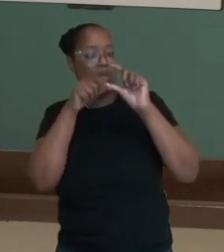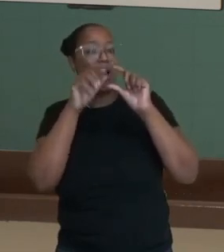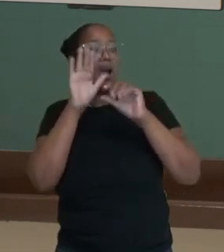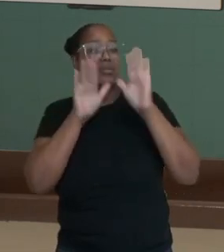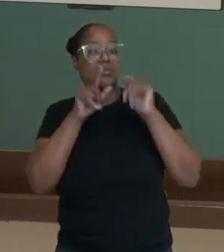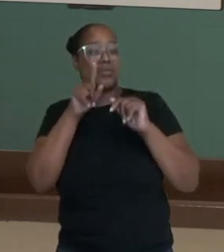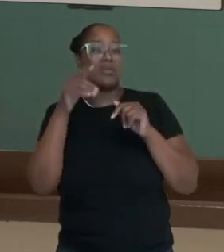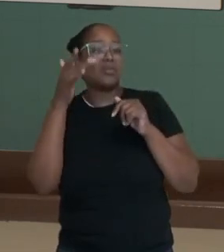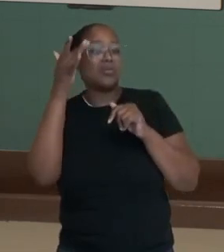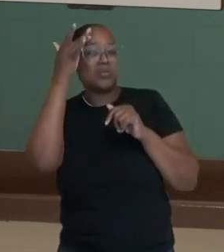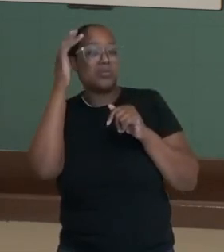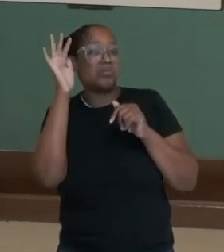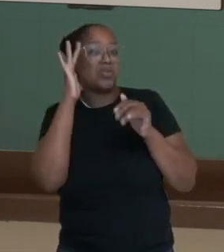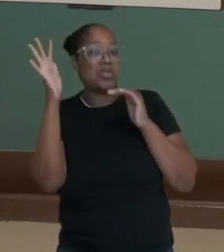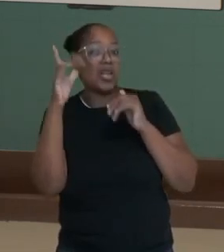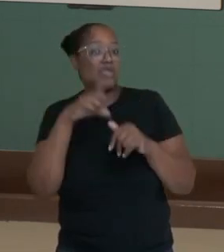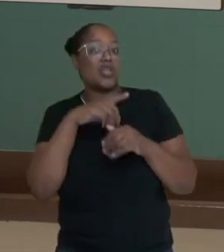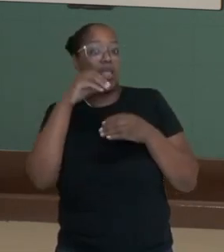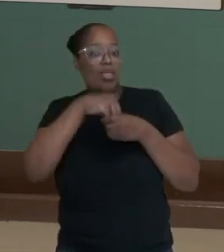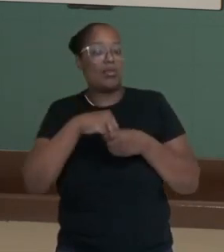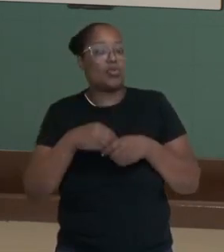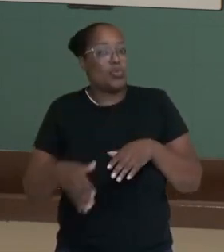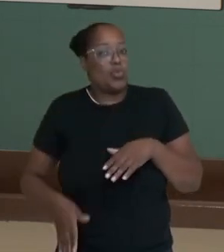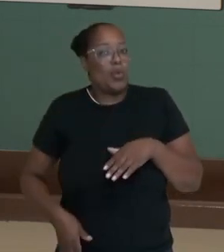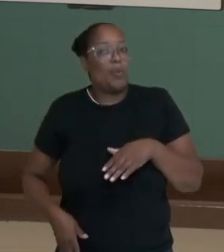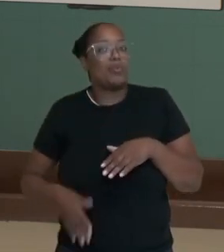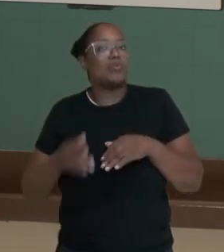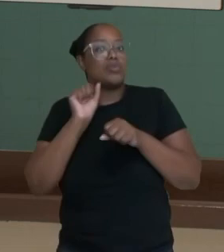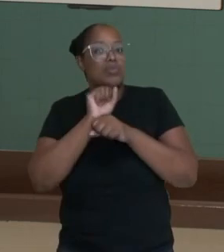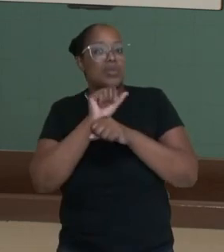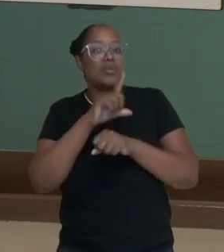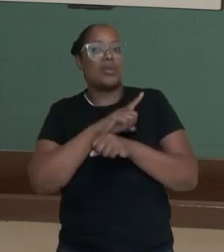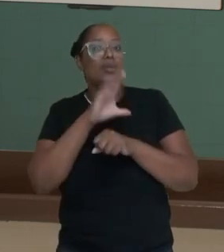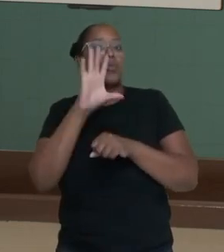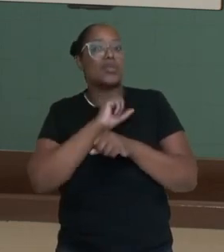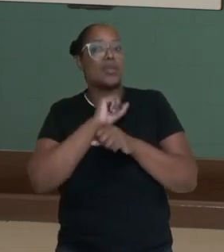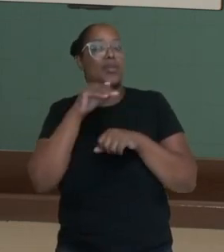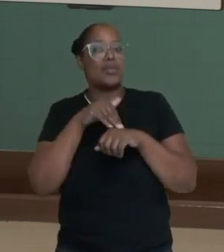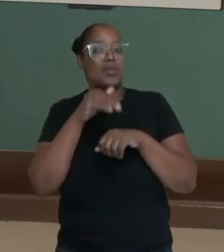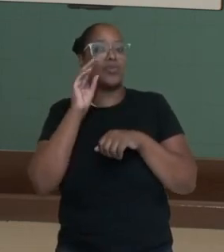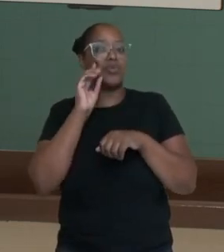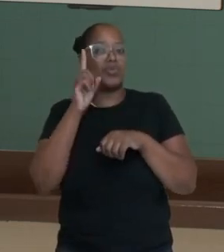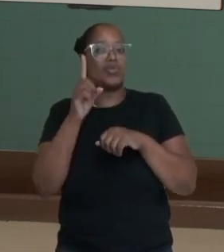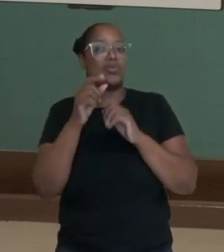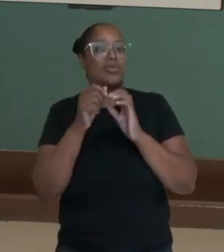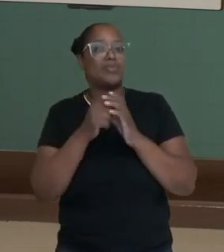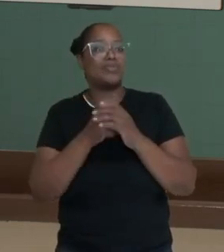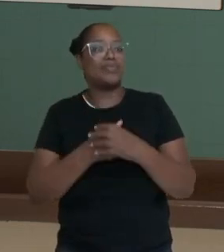cilindro dentro do bolso, não é verdade? Espero que vocês tenham gostado e até breve, pessoal.